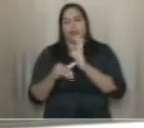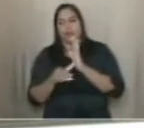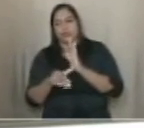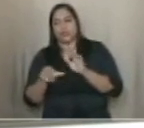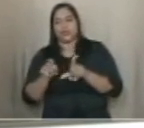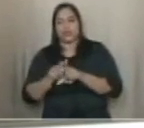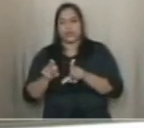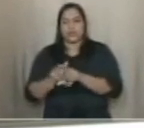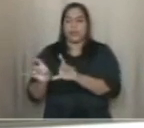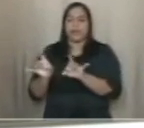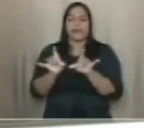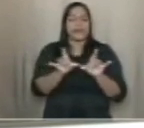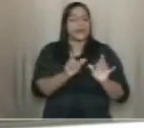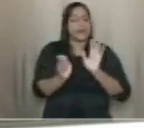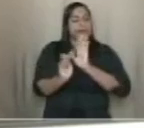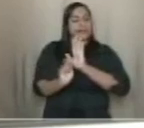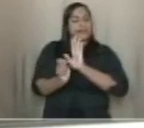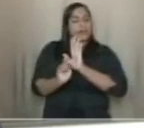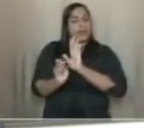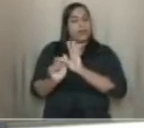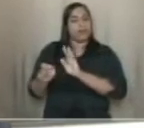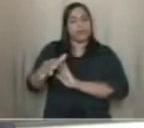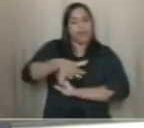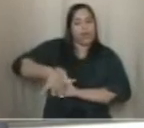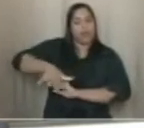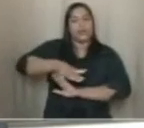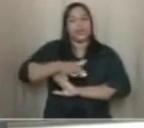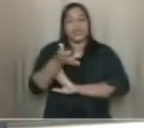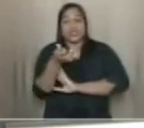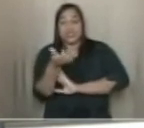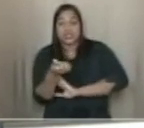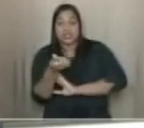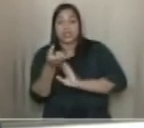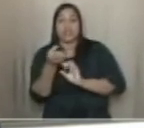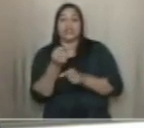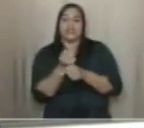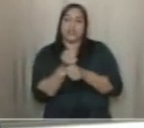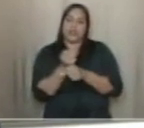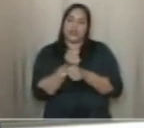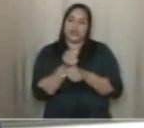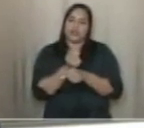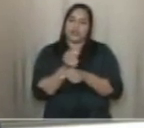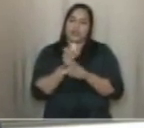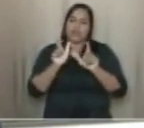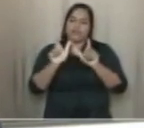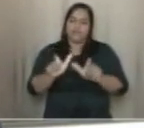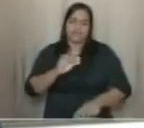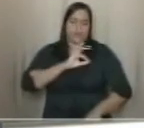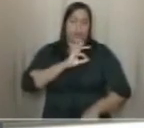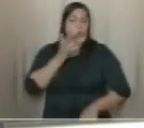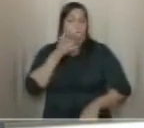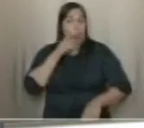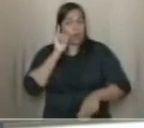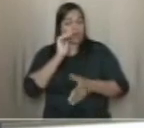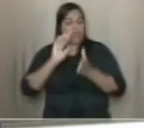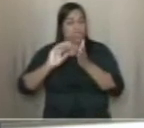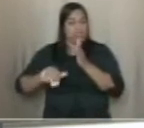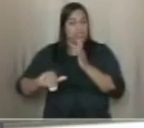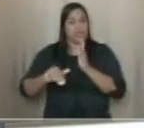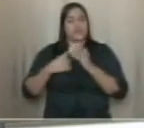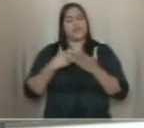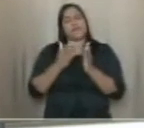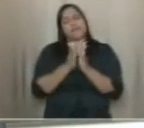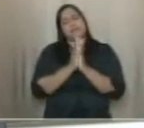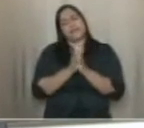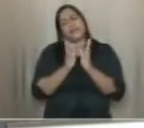aos traficantes da área há mais de 16 anos aquele posto estava no local e foi retirado ontem eu queria saber e